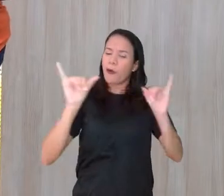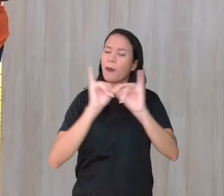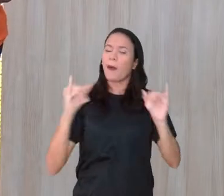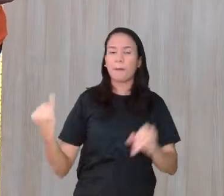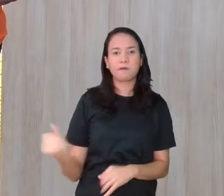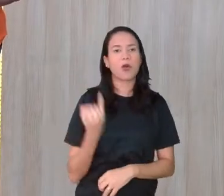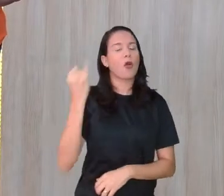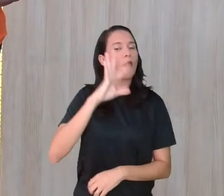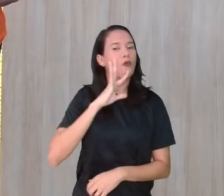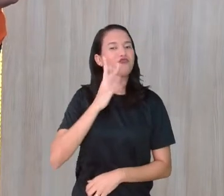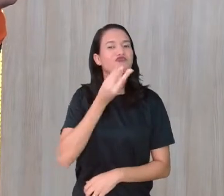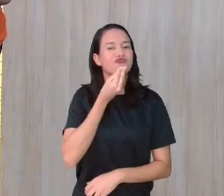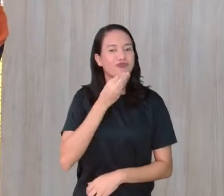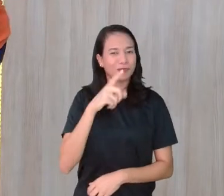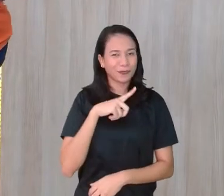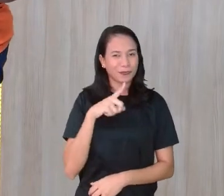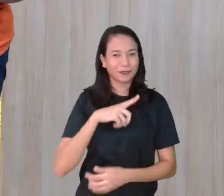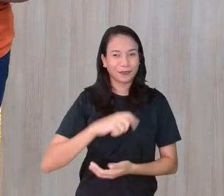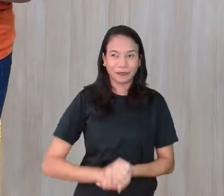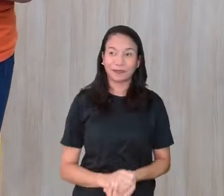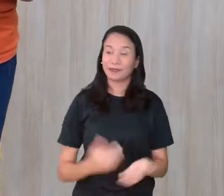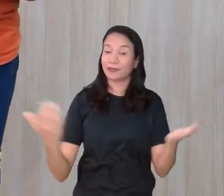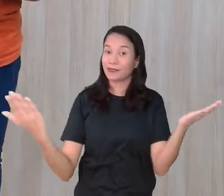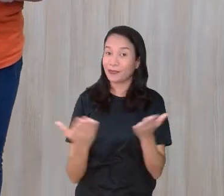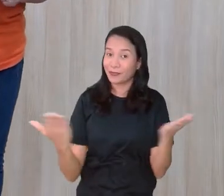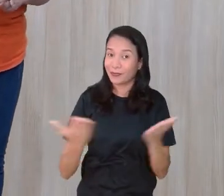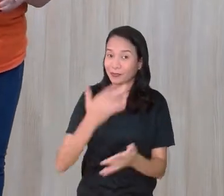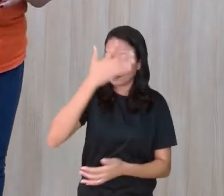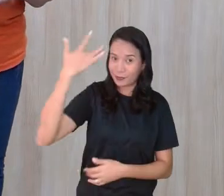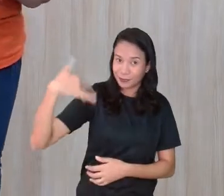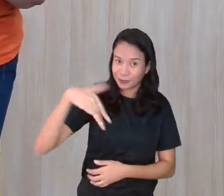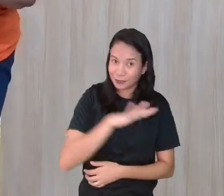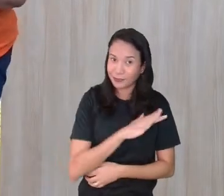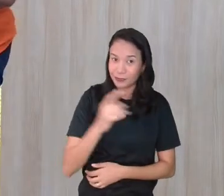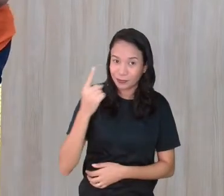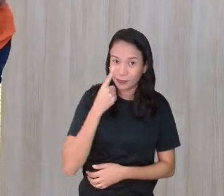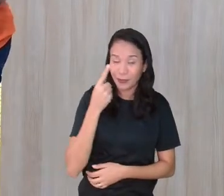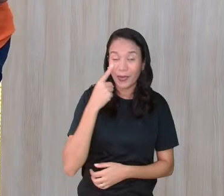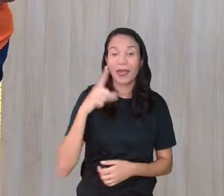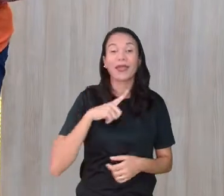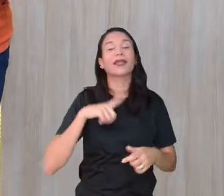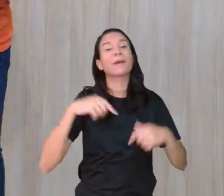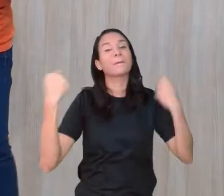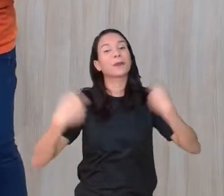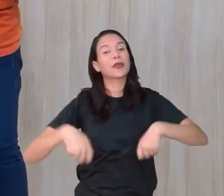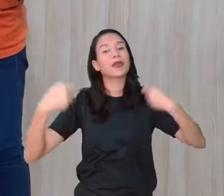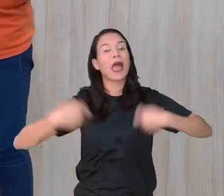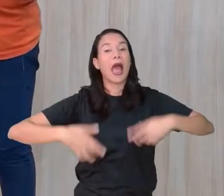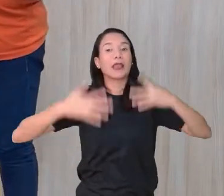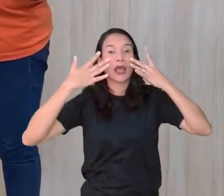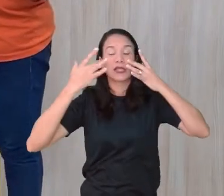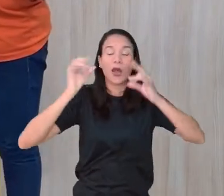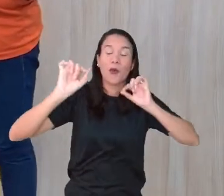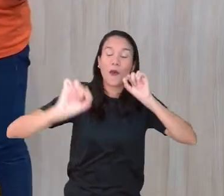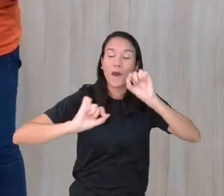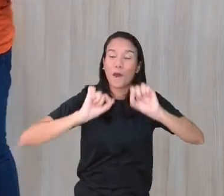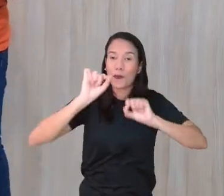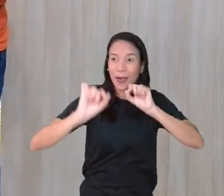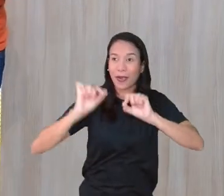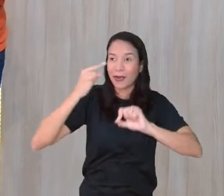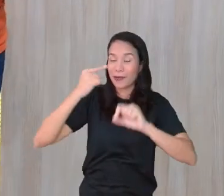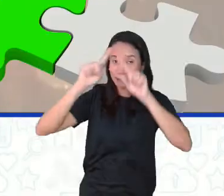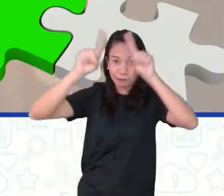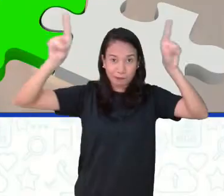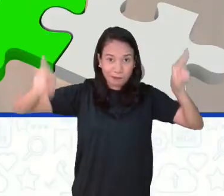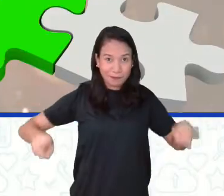muito conhecimento científico. Agora, pessoal, eu vou chamar a atenção de vocês através dessa